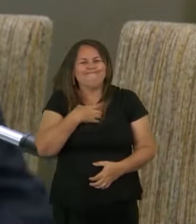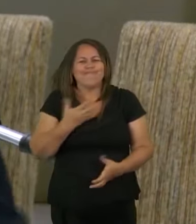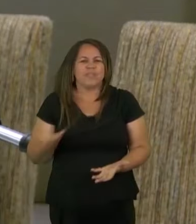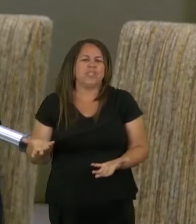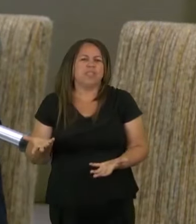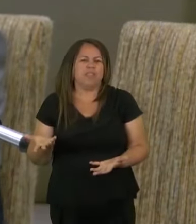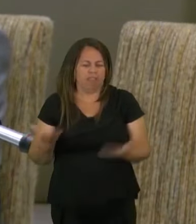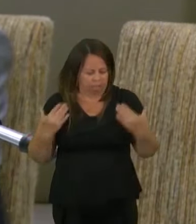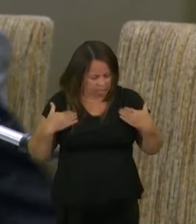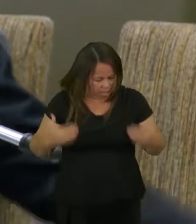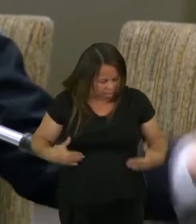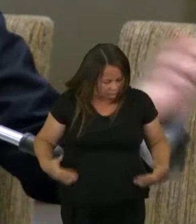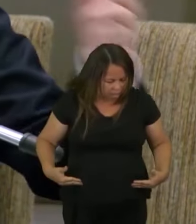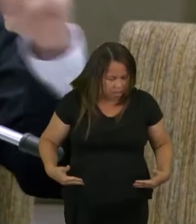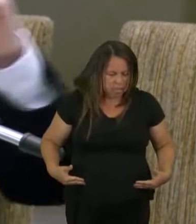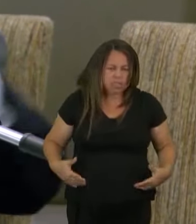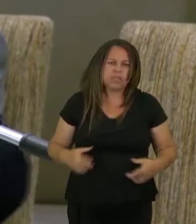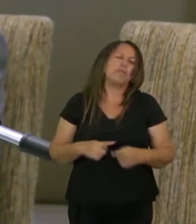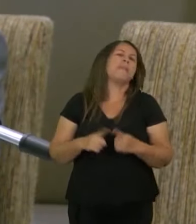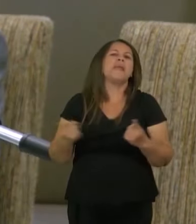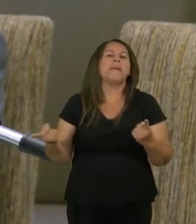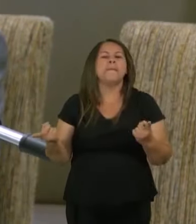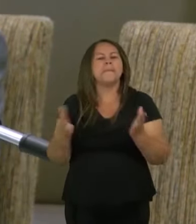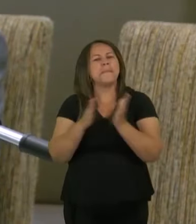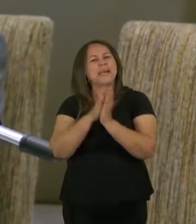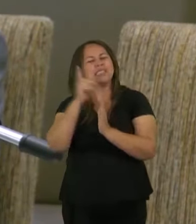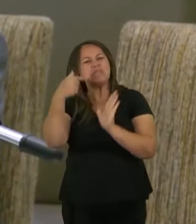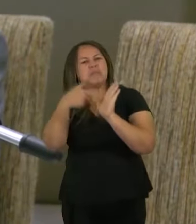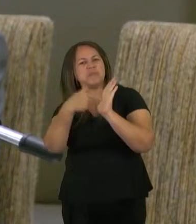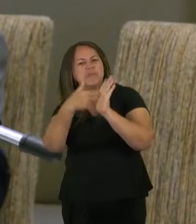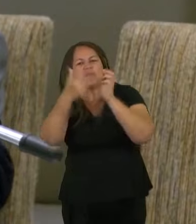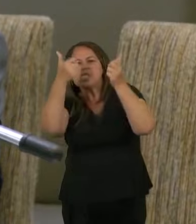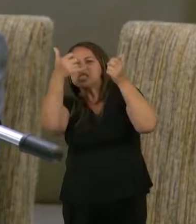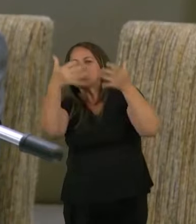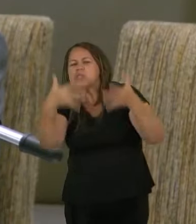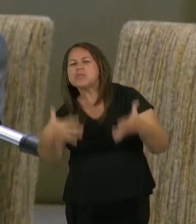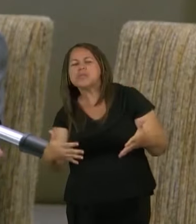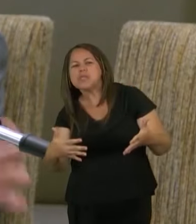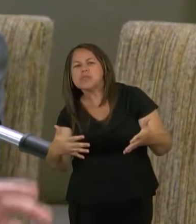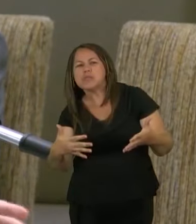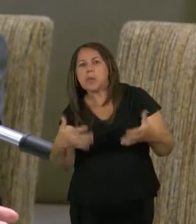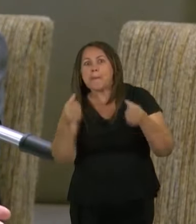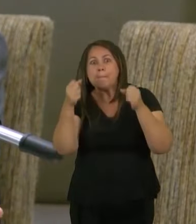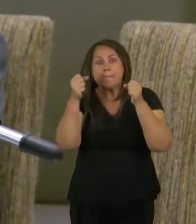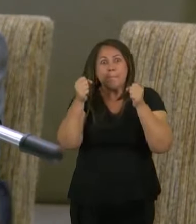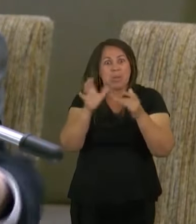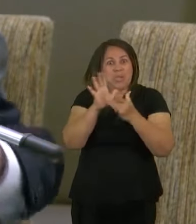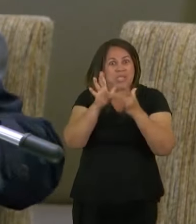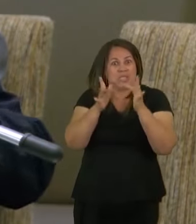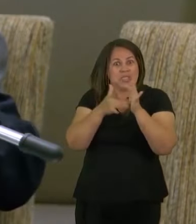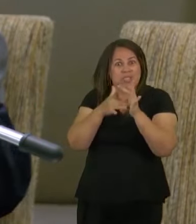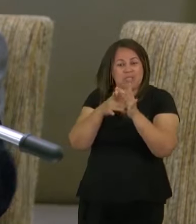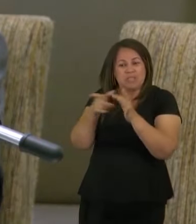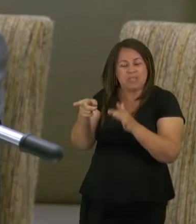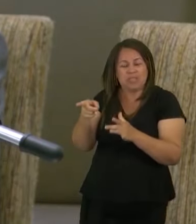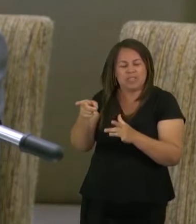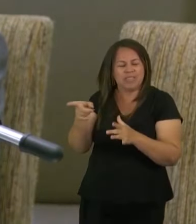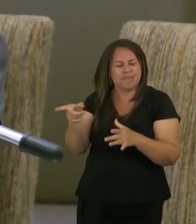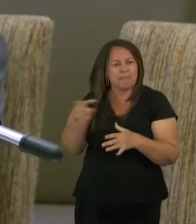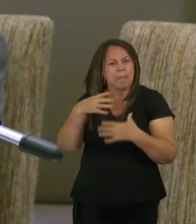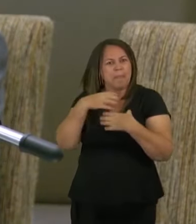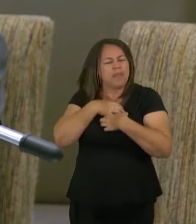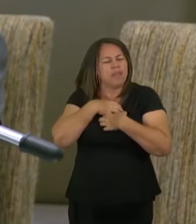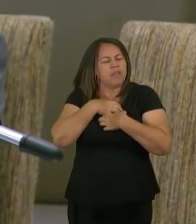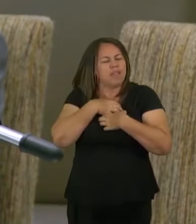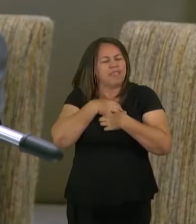físico. Mas a Bíblia diz que quando o poder de Jesus alcançou ela, ela sentiu